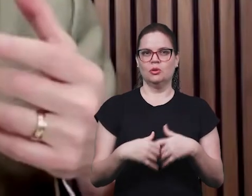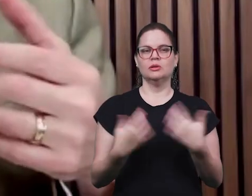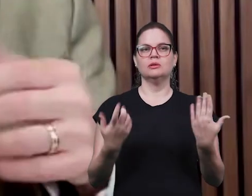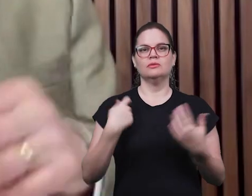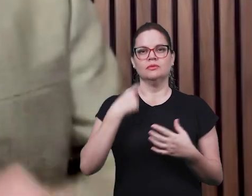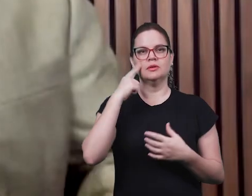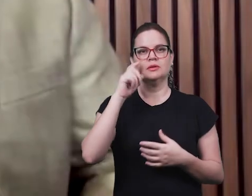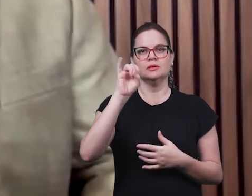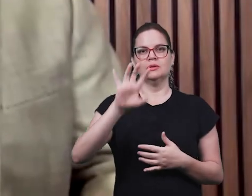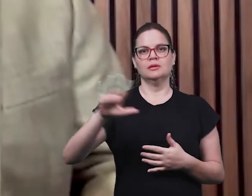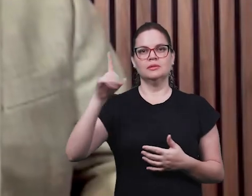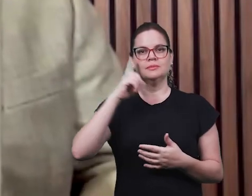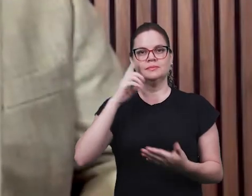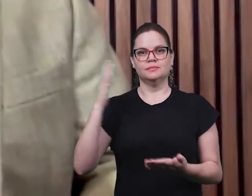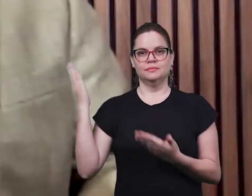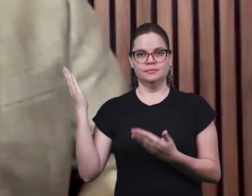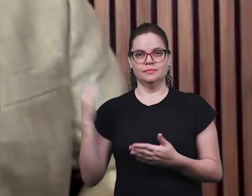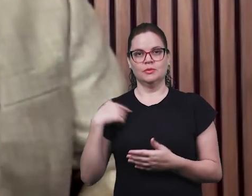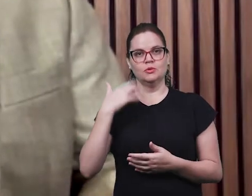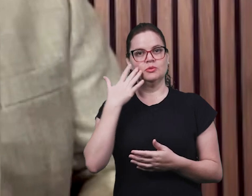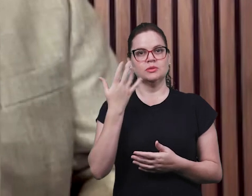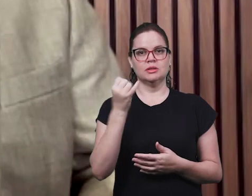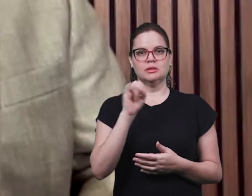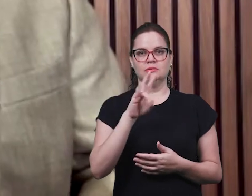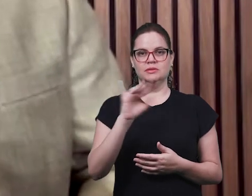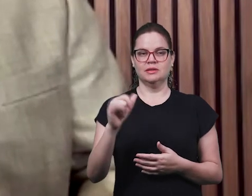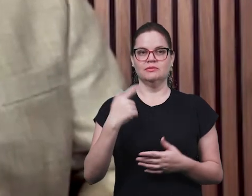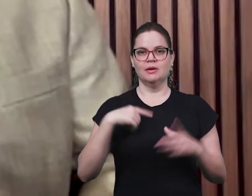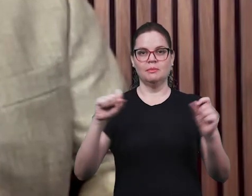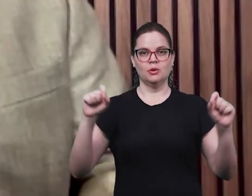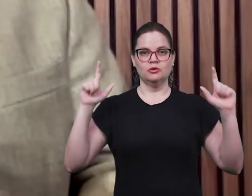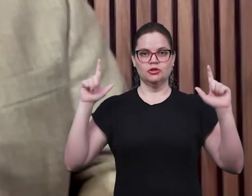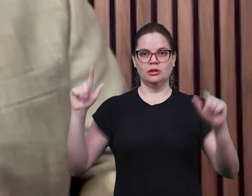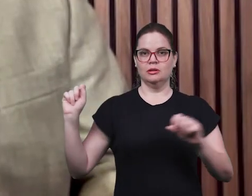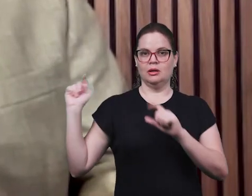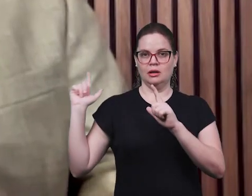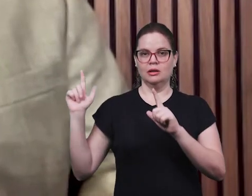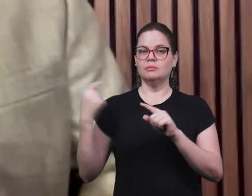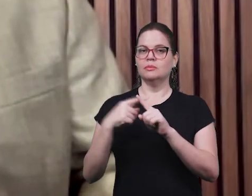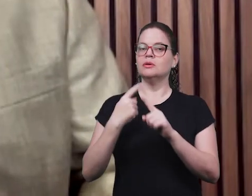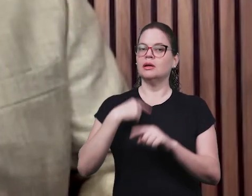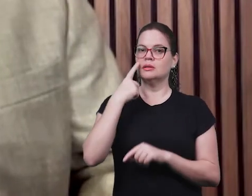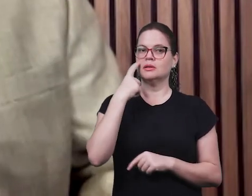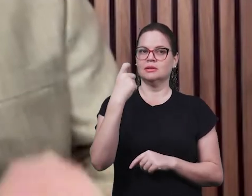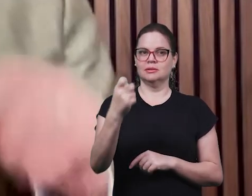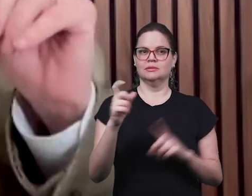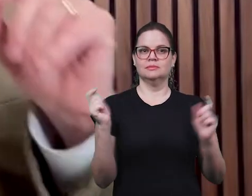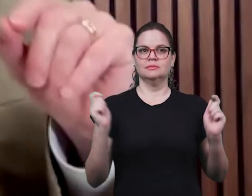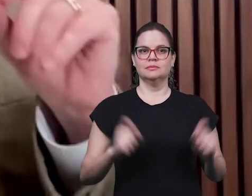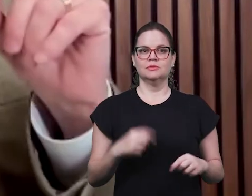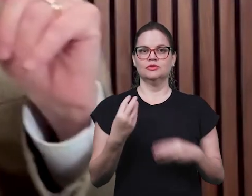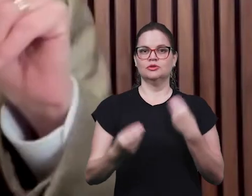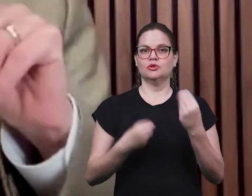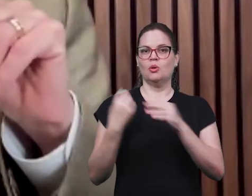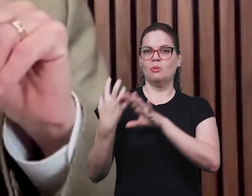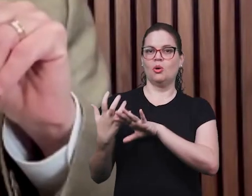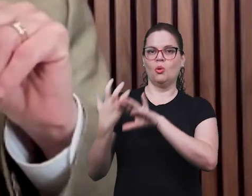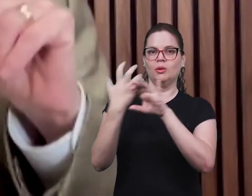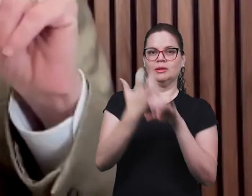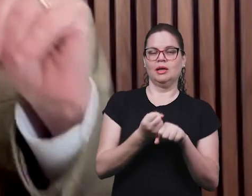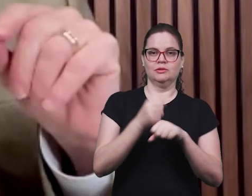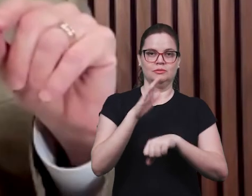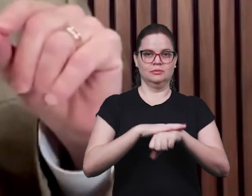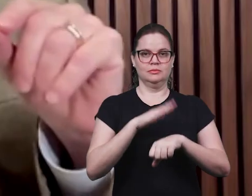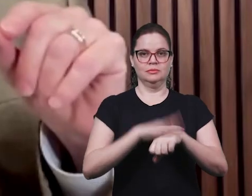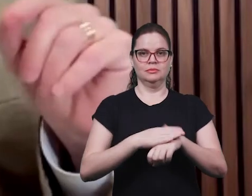naquele quadro que vem a seguir. Eu não sei se você vai projetar esse quadro, que é muito interessante, a contagem dos